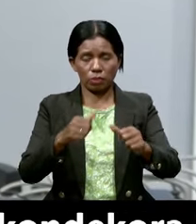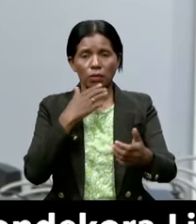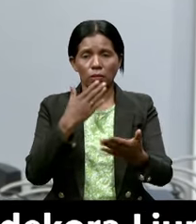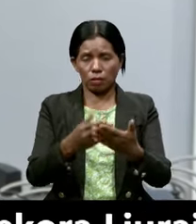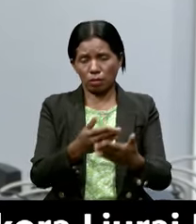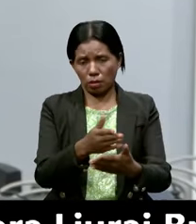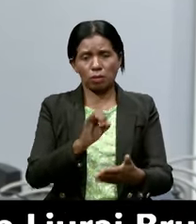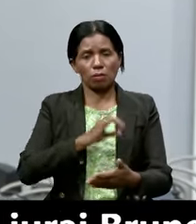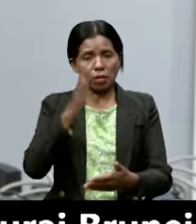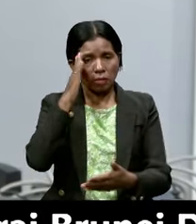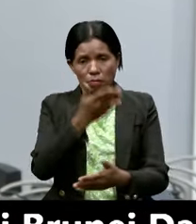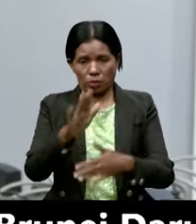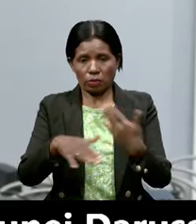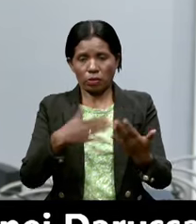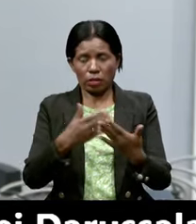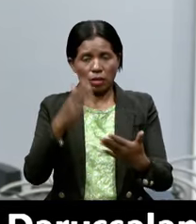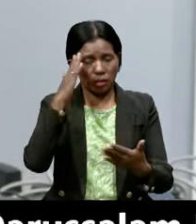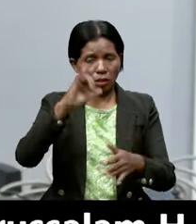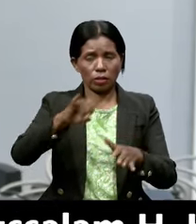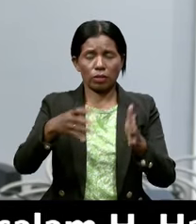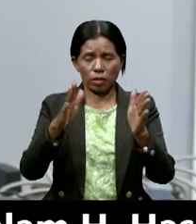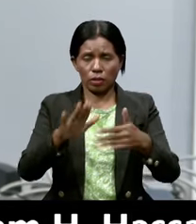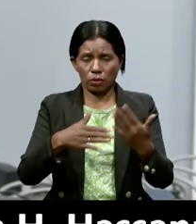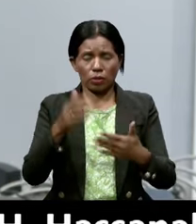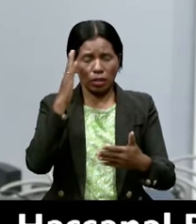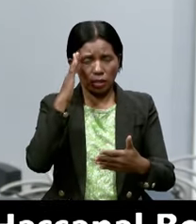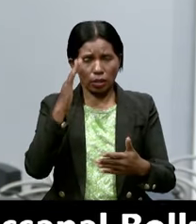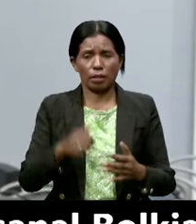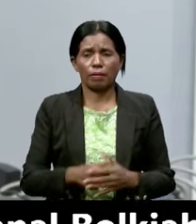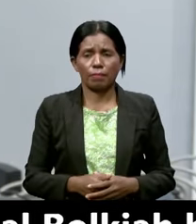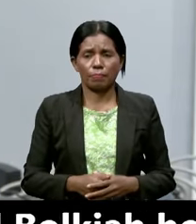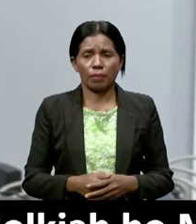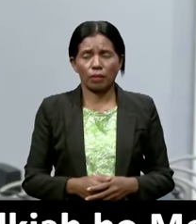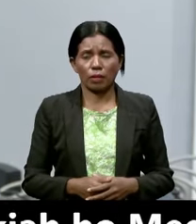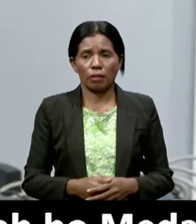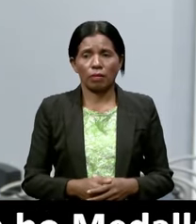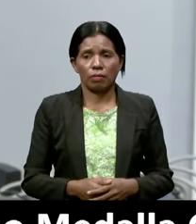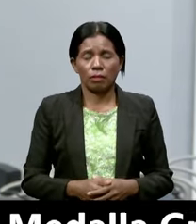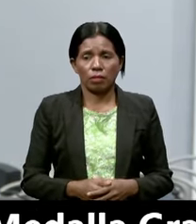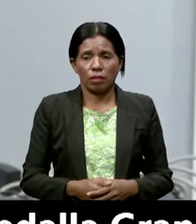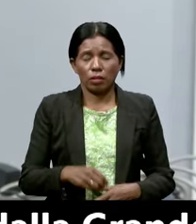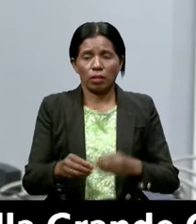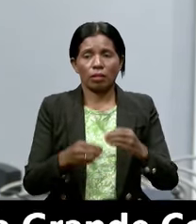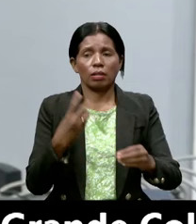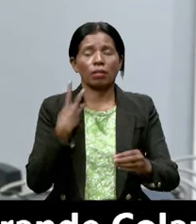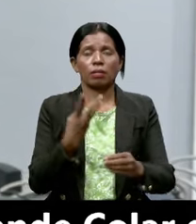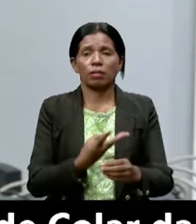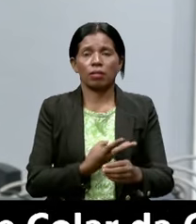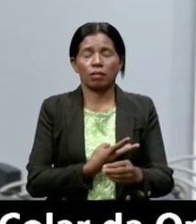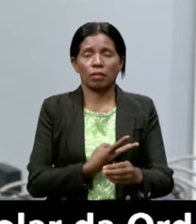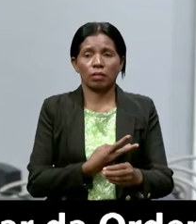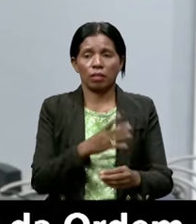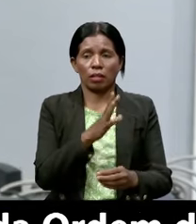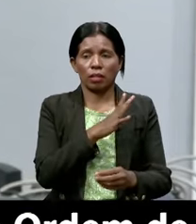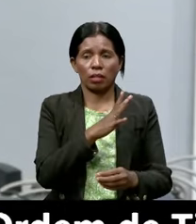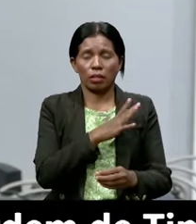tiene jornalistas sí éramos a tener justo que ataca durante nene quase ita dependência